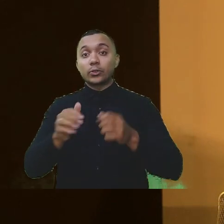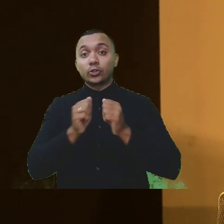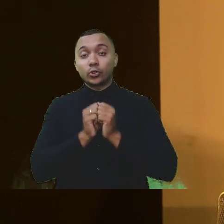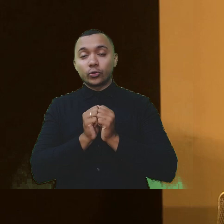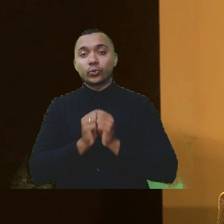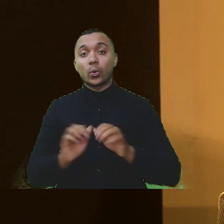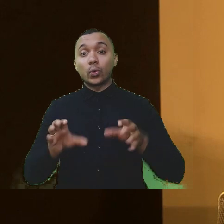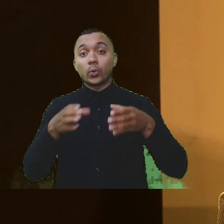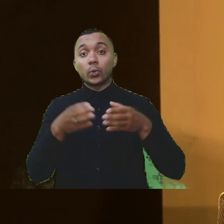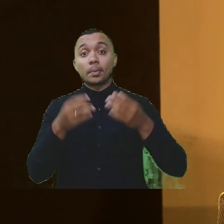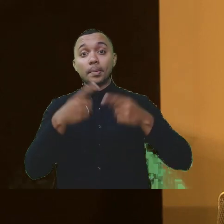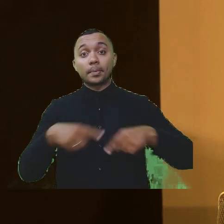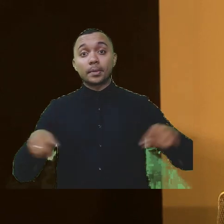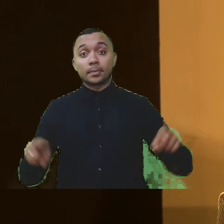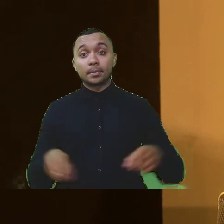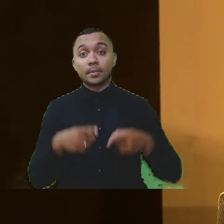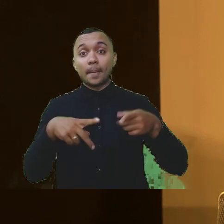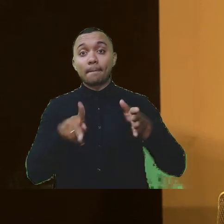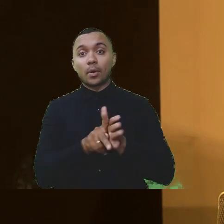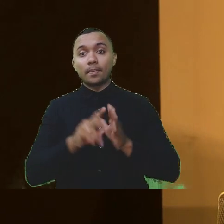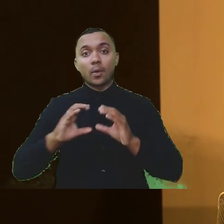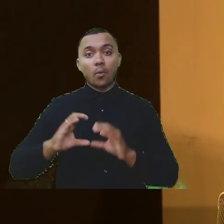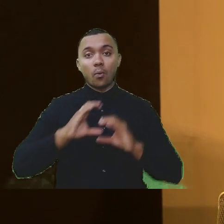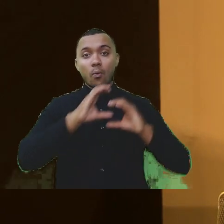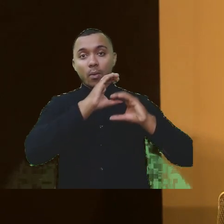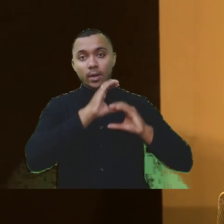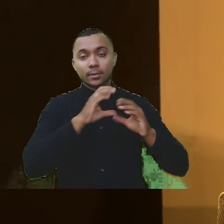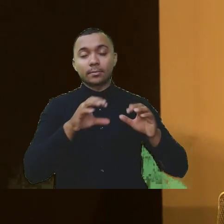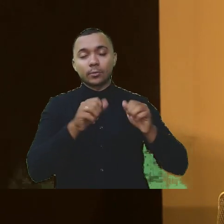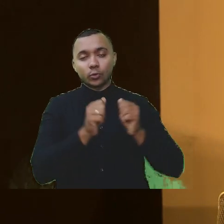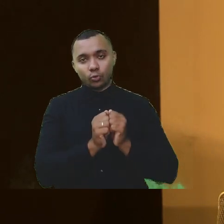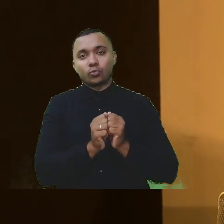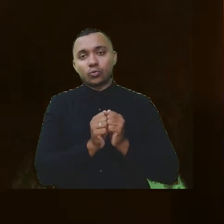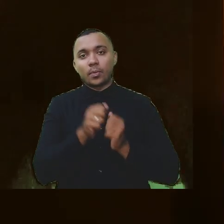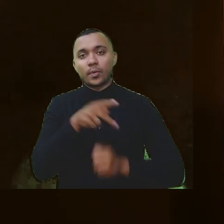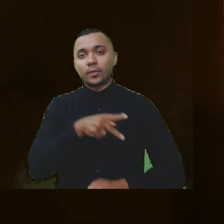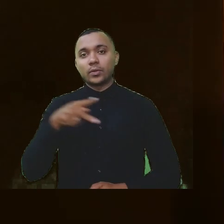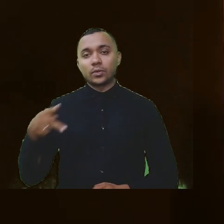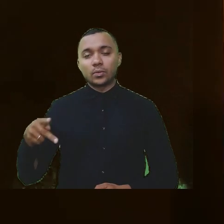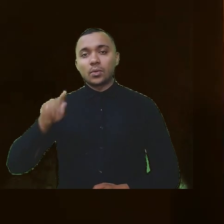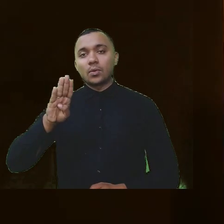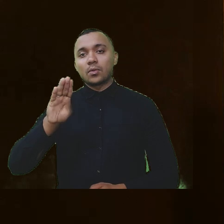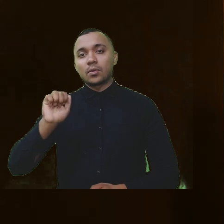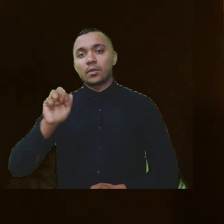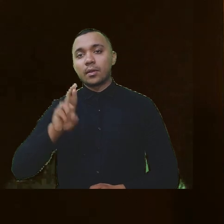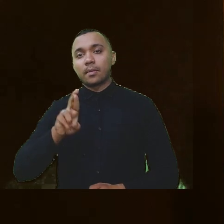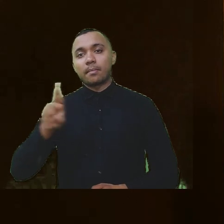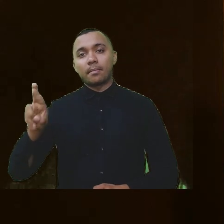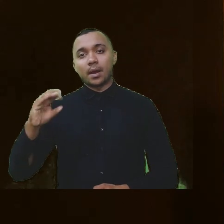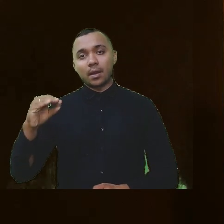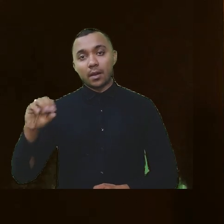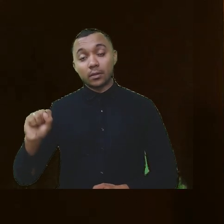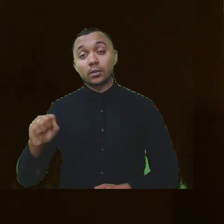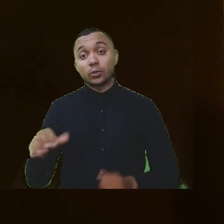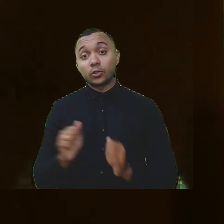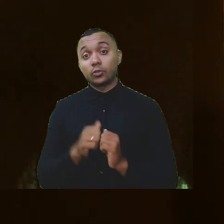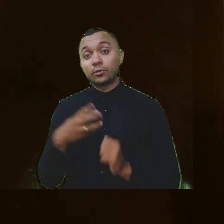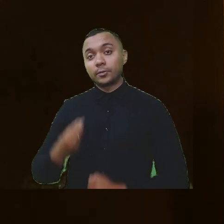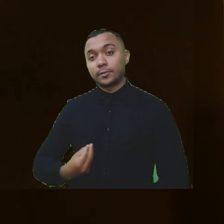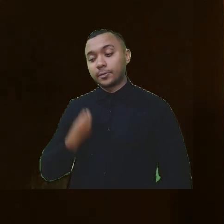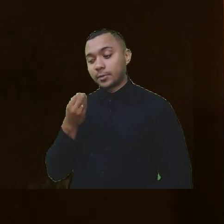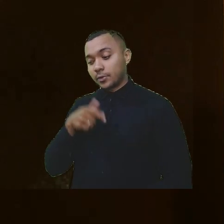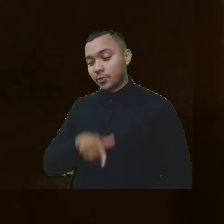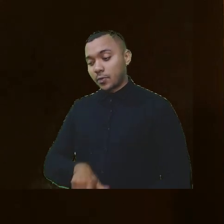orquestra da Universidade Estadual do Ceará, regida pelo maestro Alfredo Barros. E agora está aqui com a gente mais uma